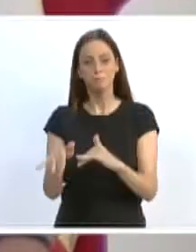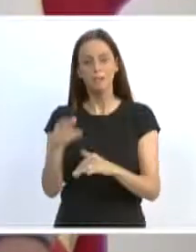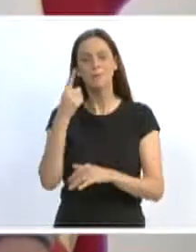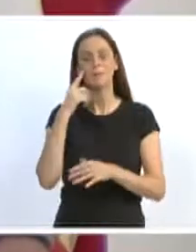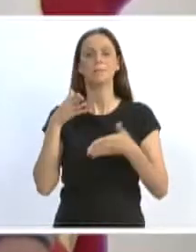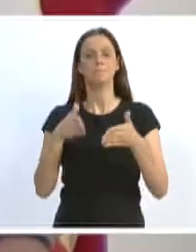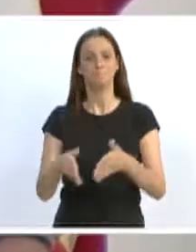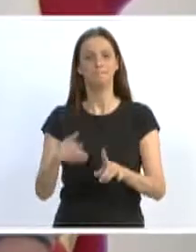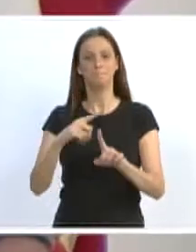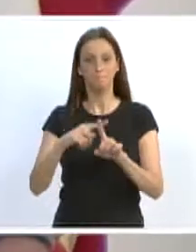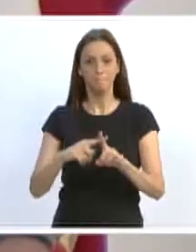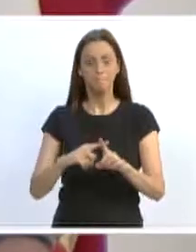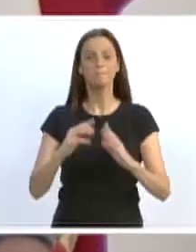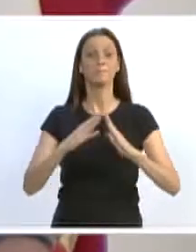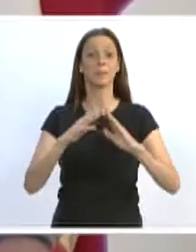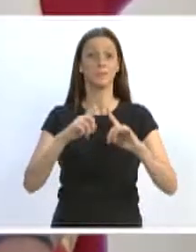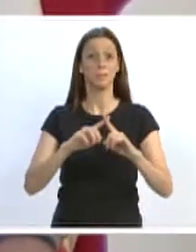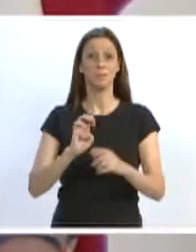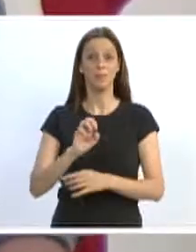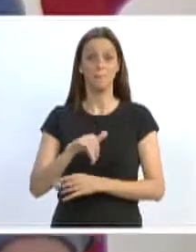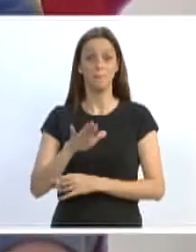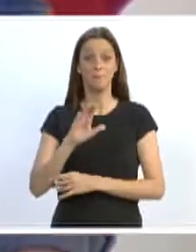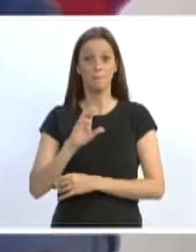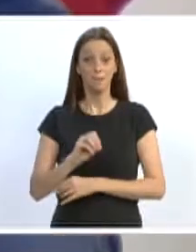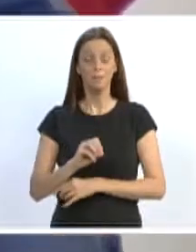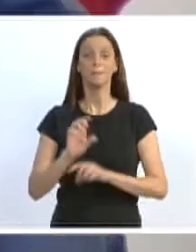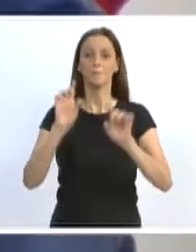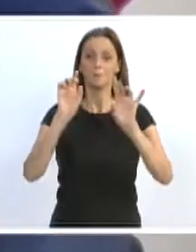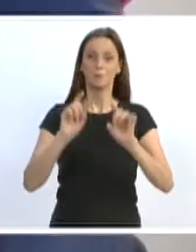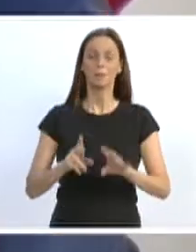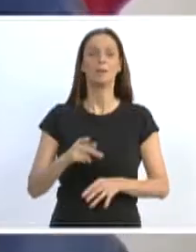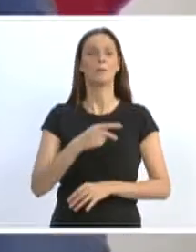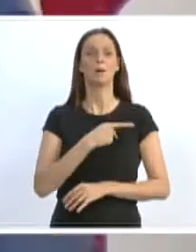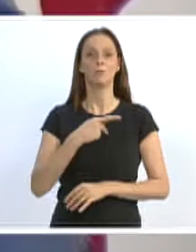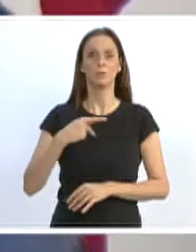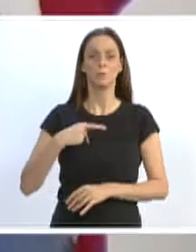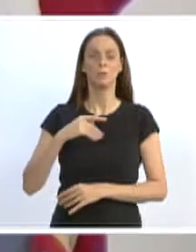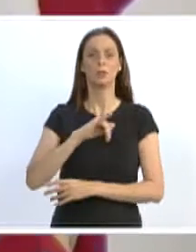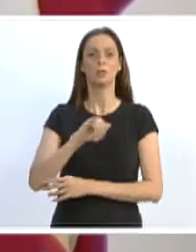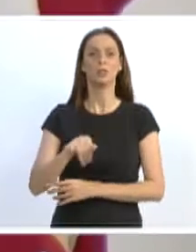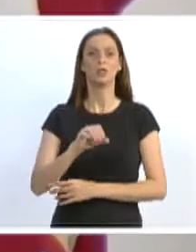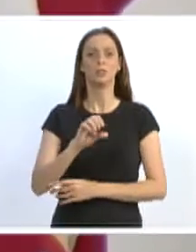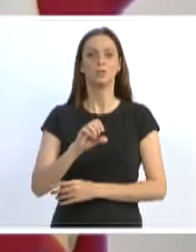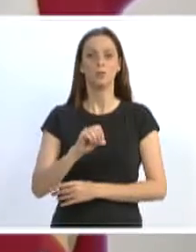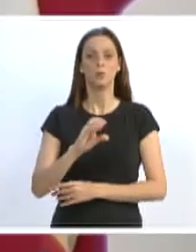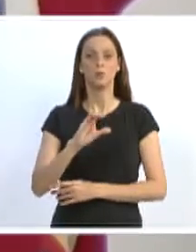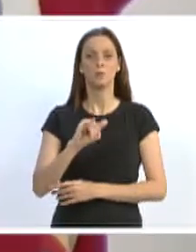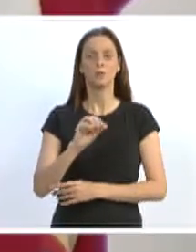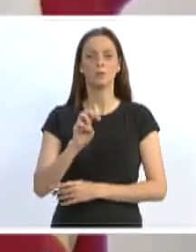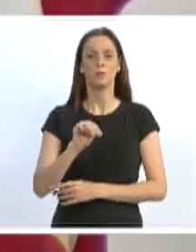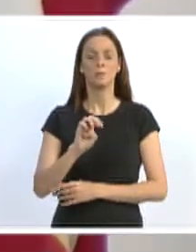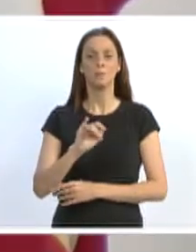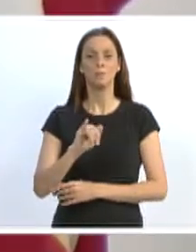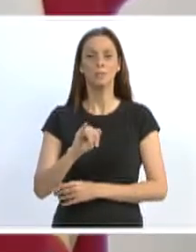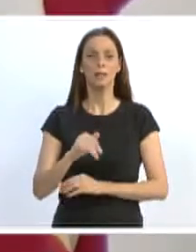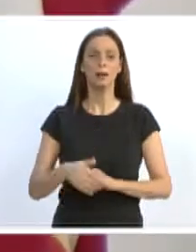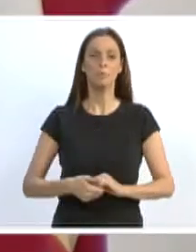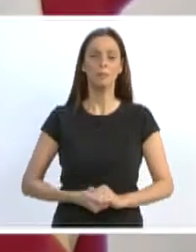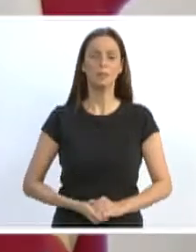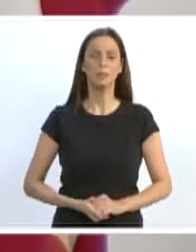militar uma linha especial postou jocinei que fez suco fúnebre